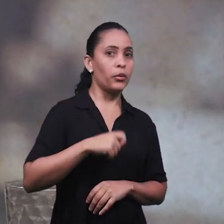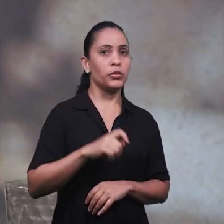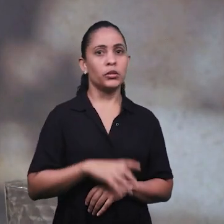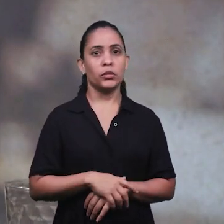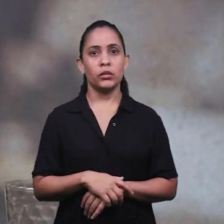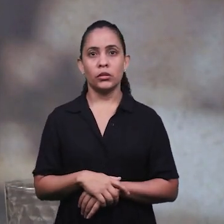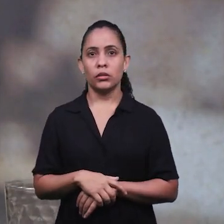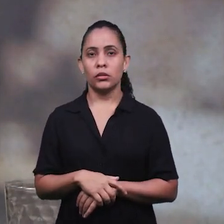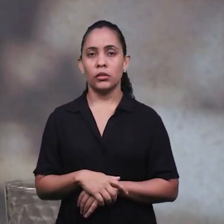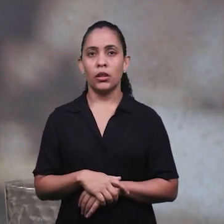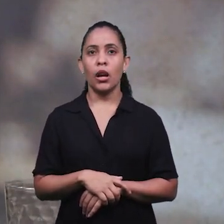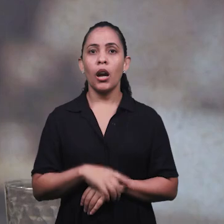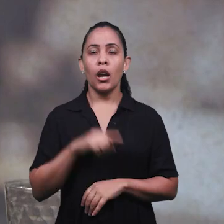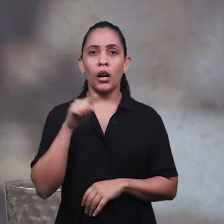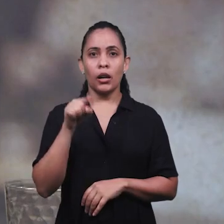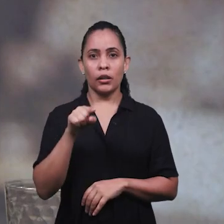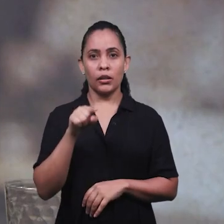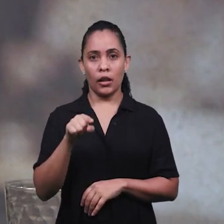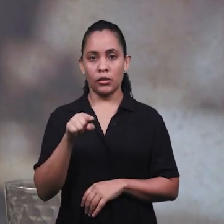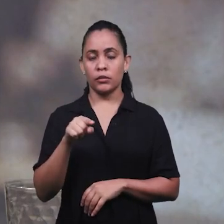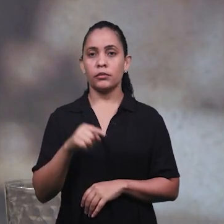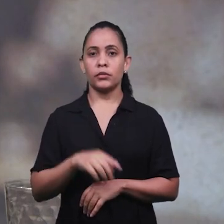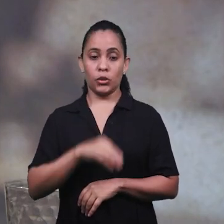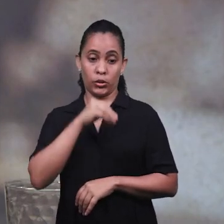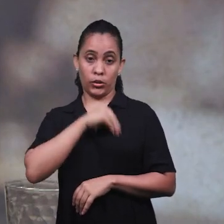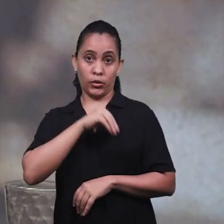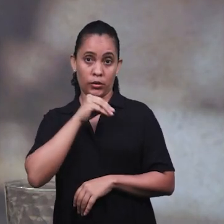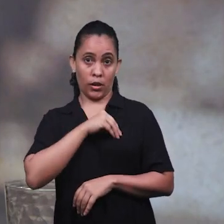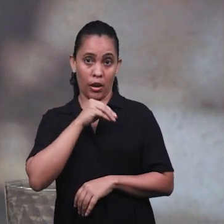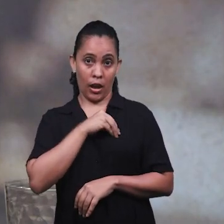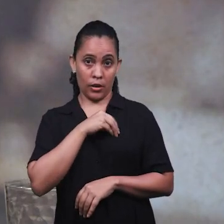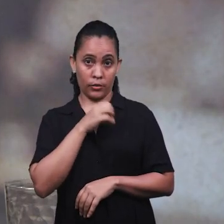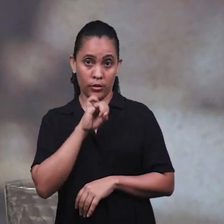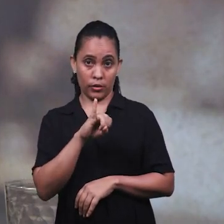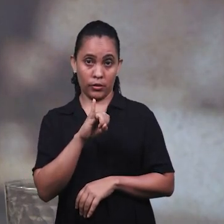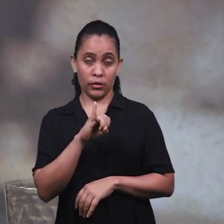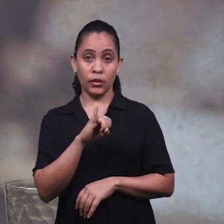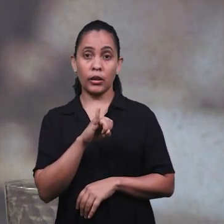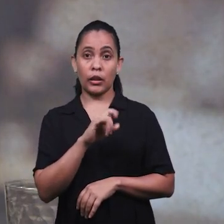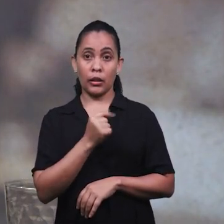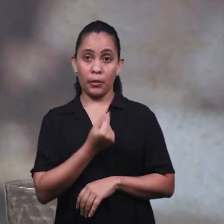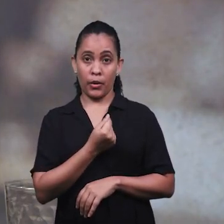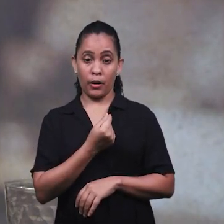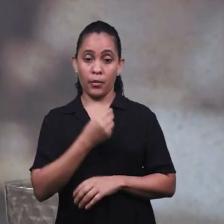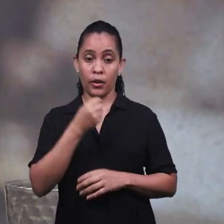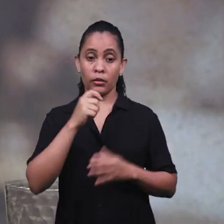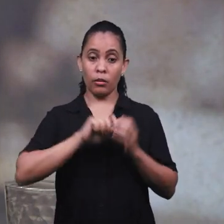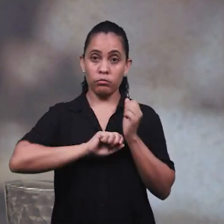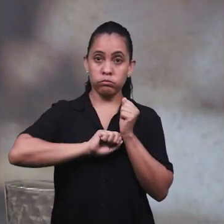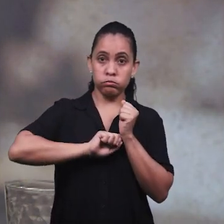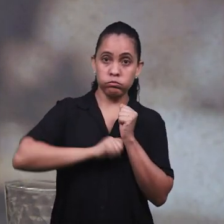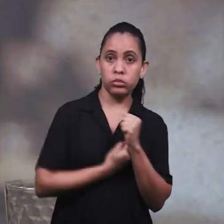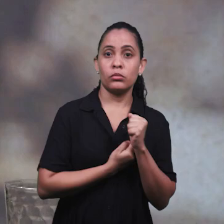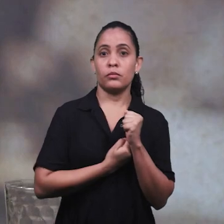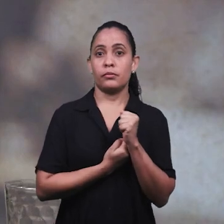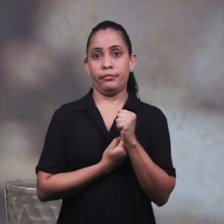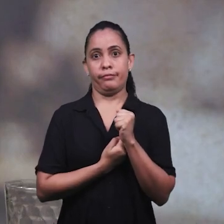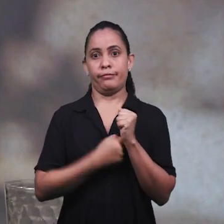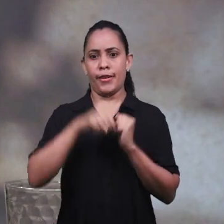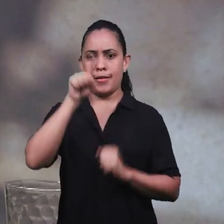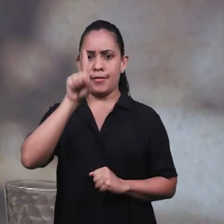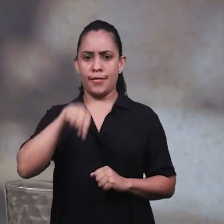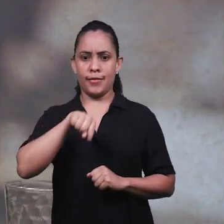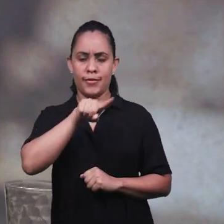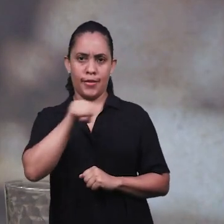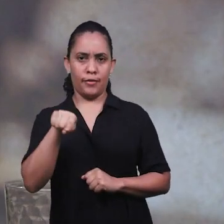bloqueio bancário das suas contas. Então, se você tem algum valor em conta, você pode sofrer o bloqueio daqueles valores,